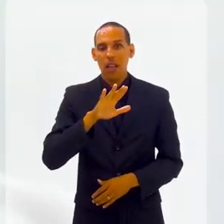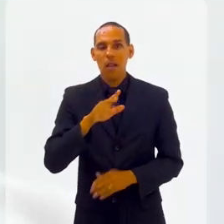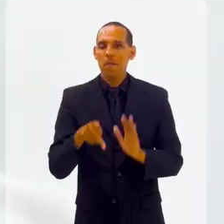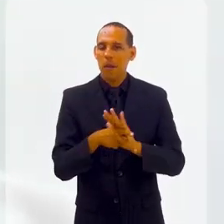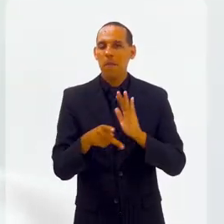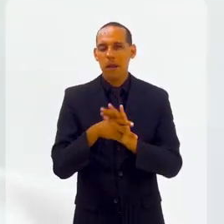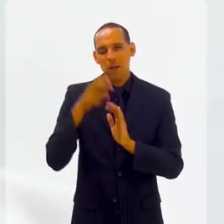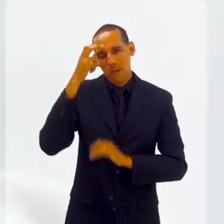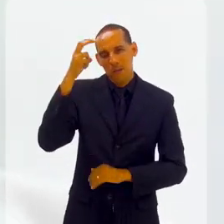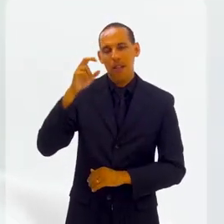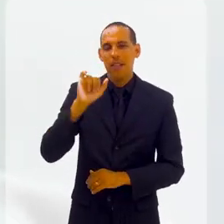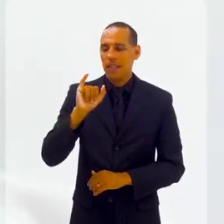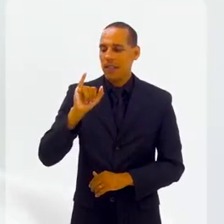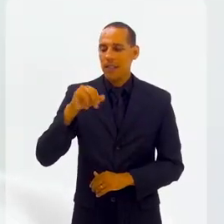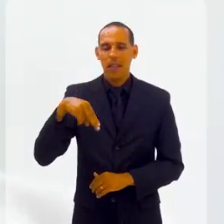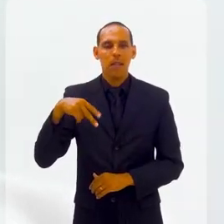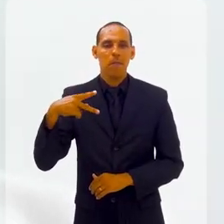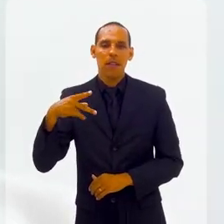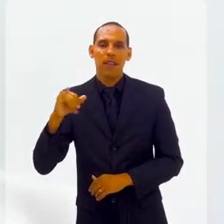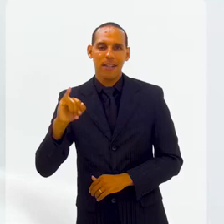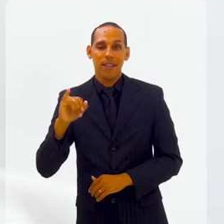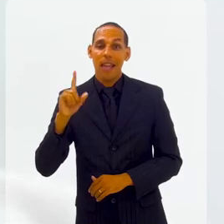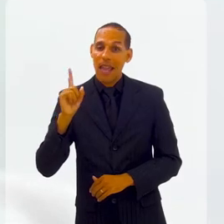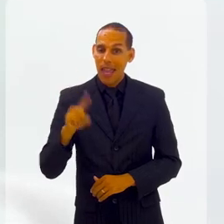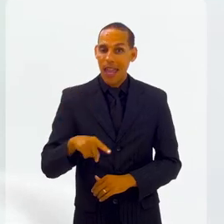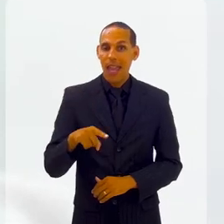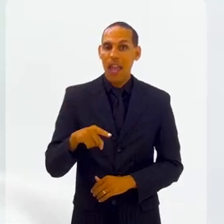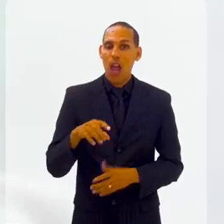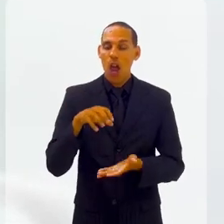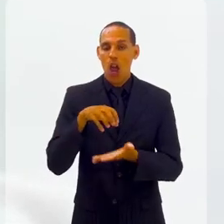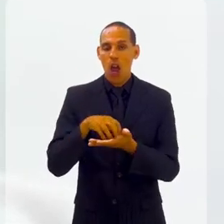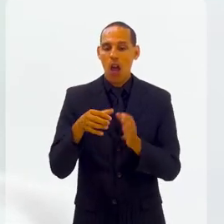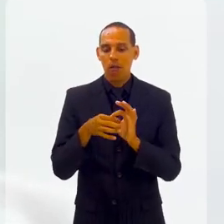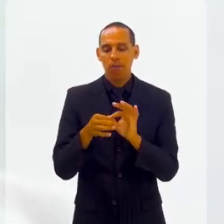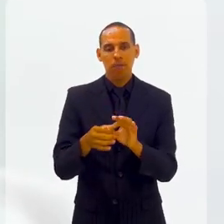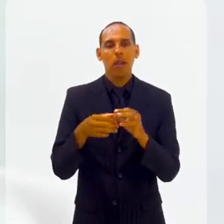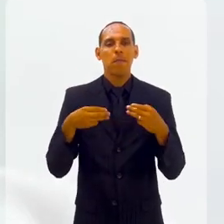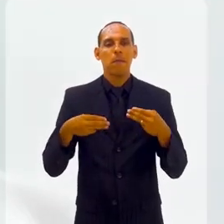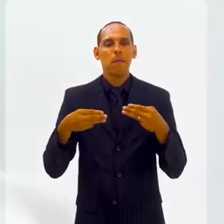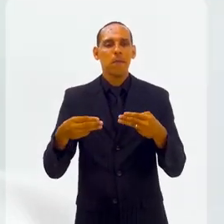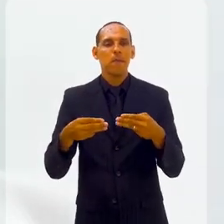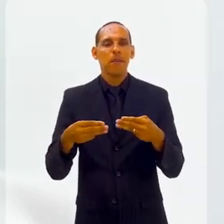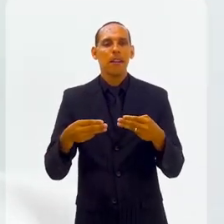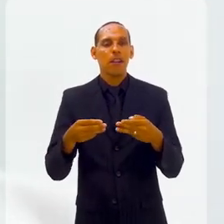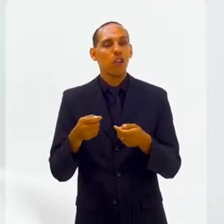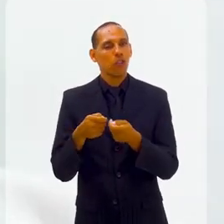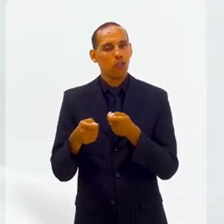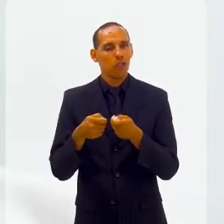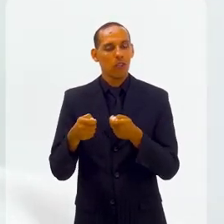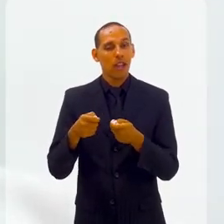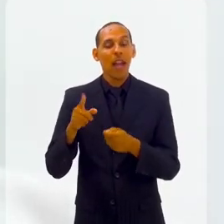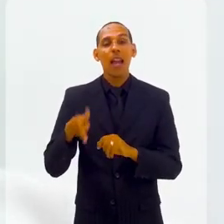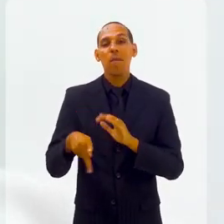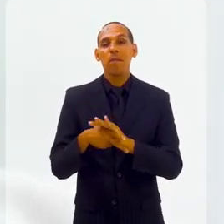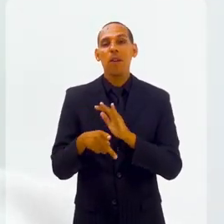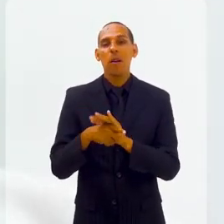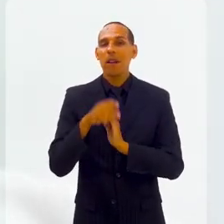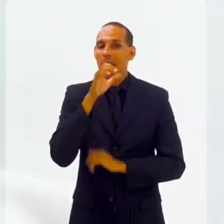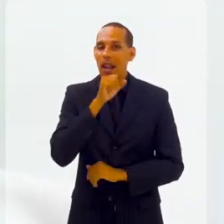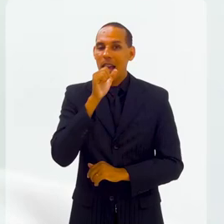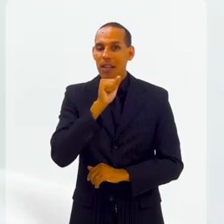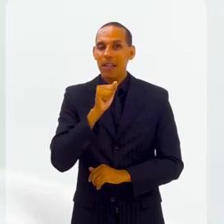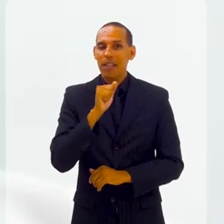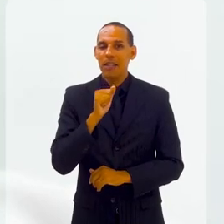NPI que é esse órgão vinculado ao ministério da economia e esse G foi das Laranjas da